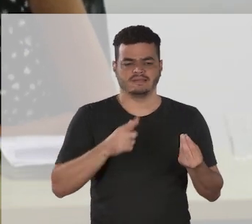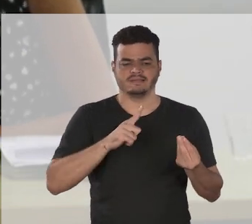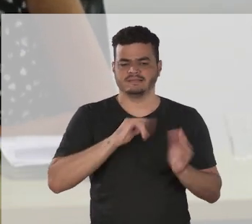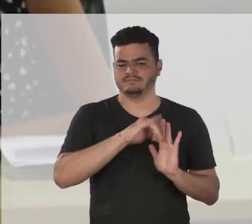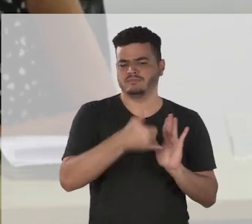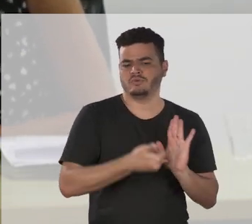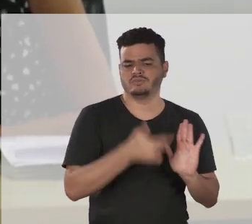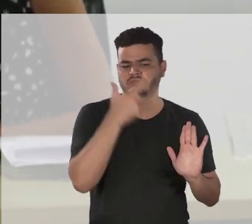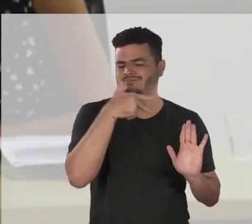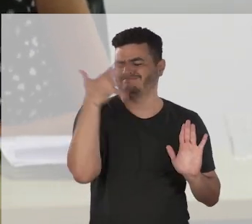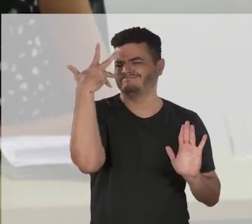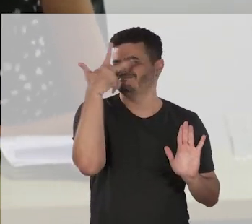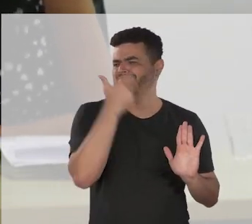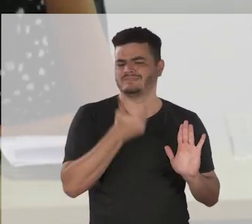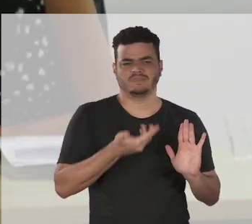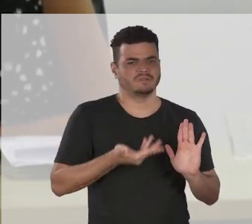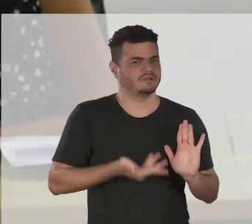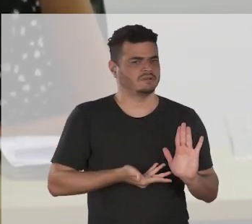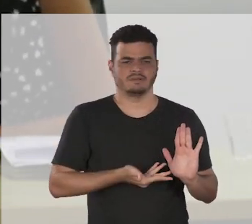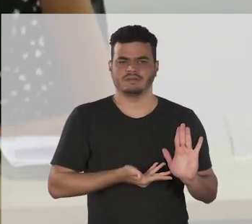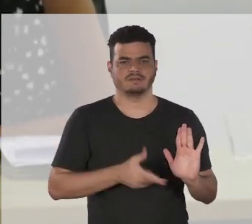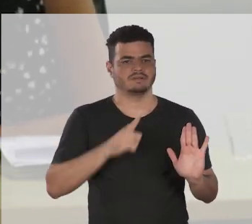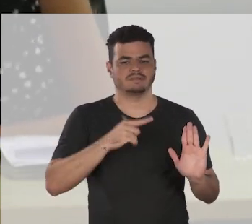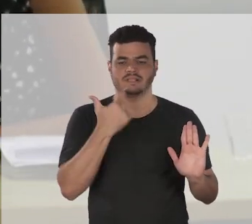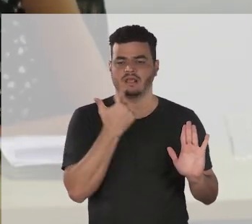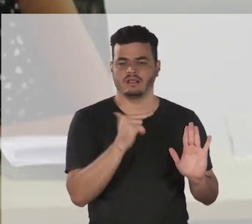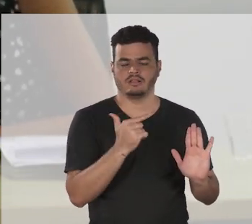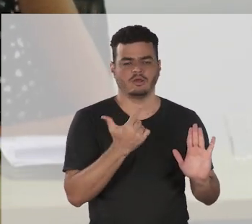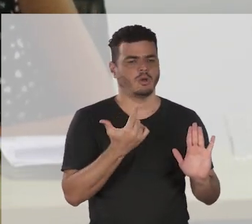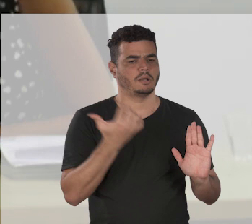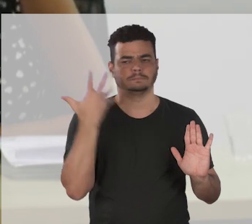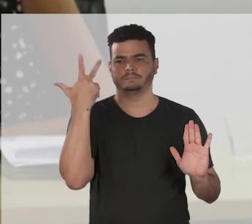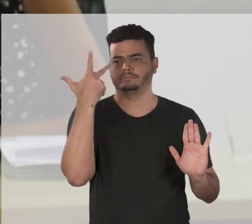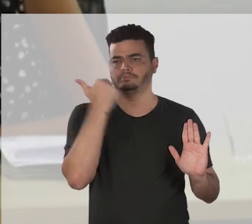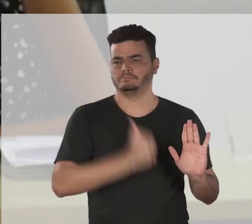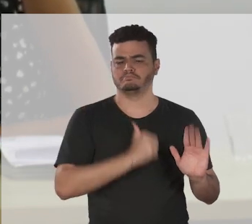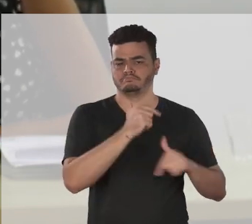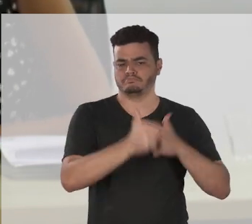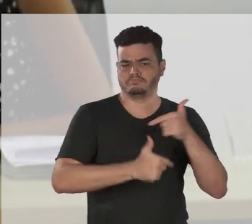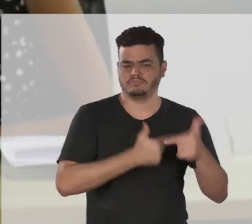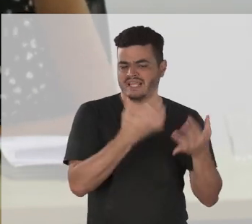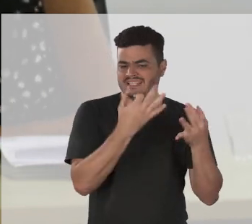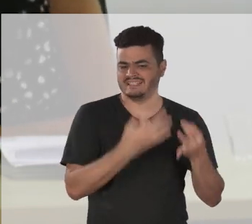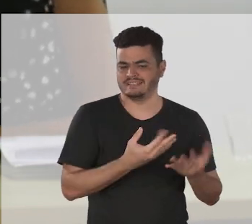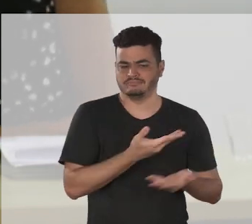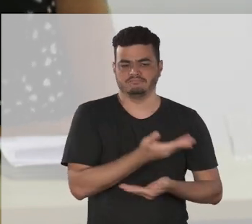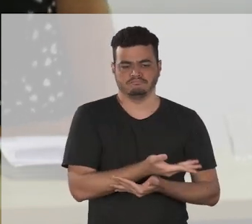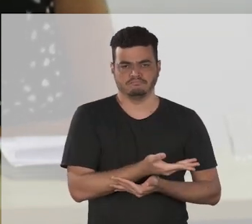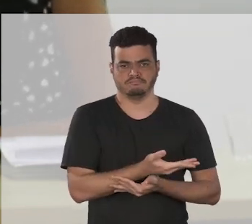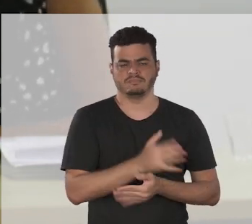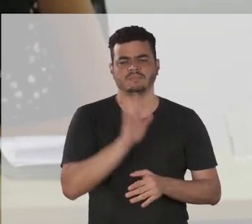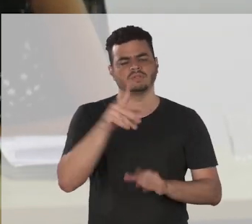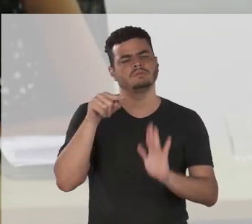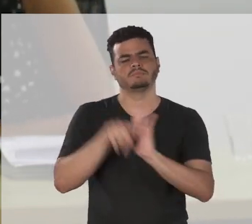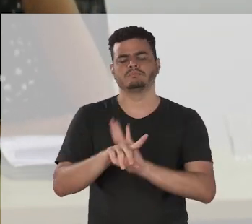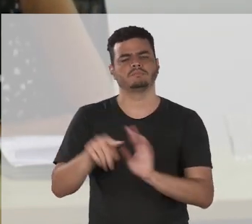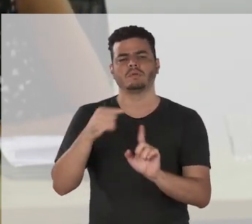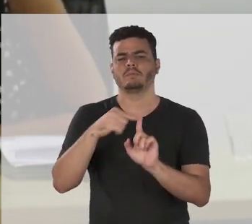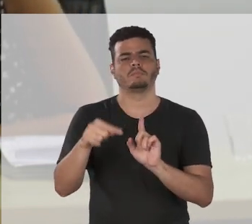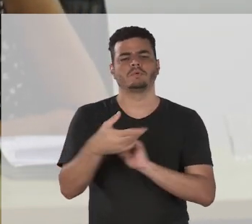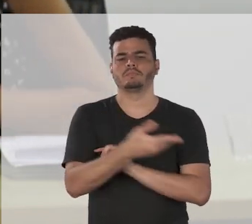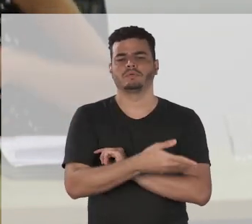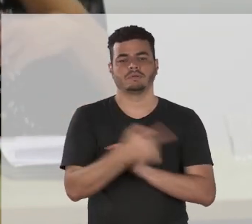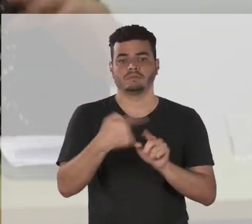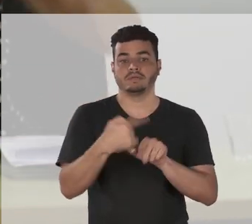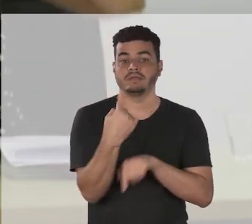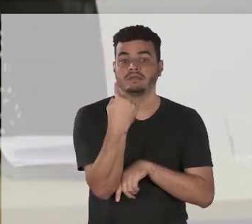estilo lindíssimo, tem jogos com a linguagem, está muito bem construída a narração. Mas qual é o problema? É que tem